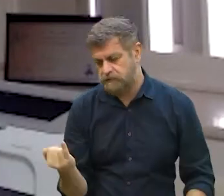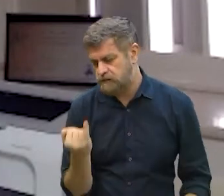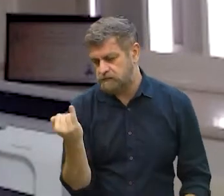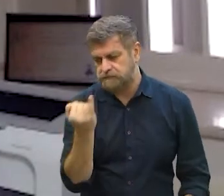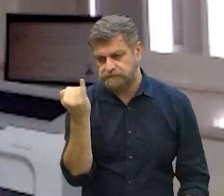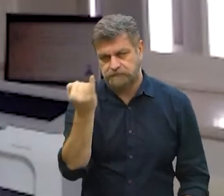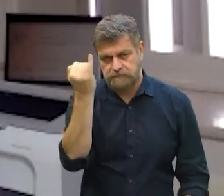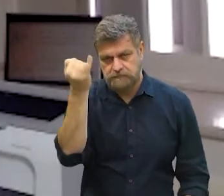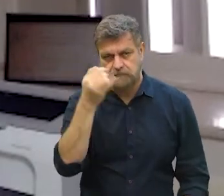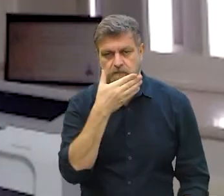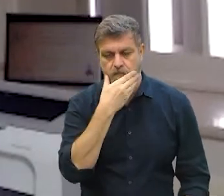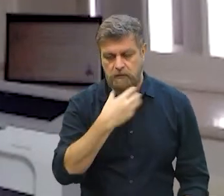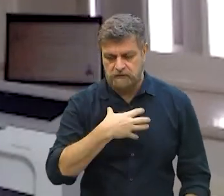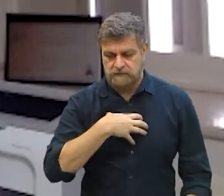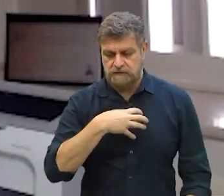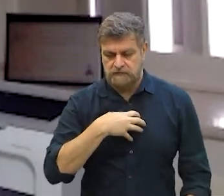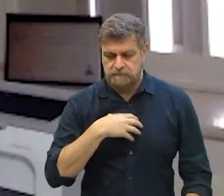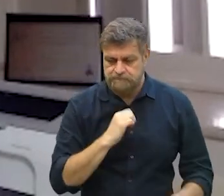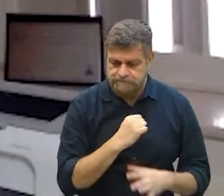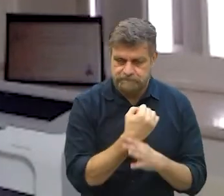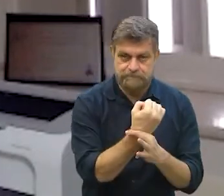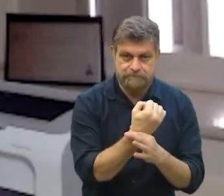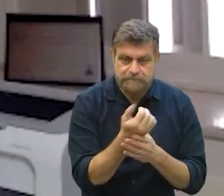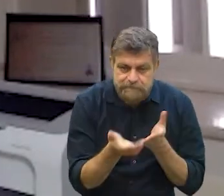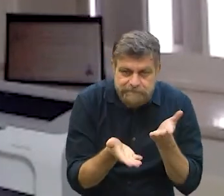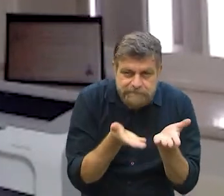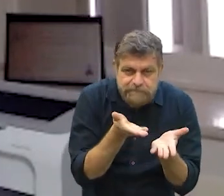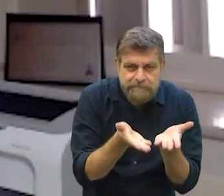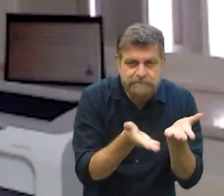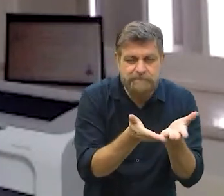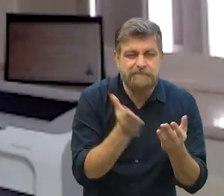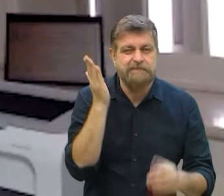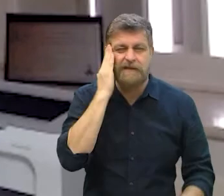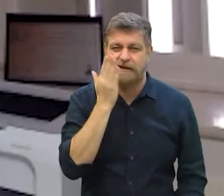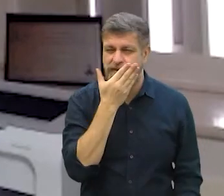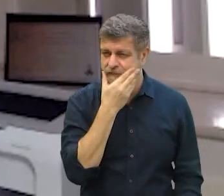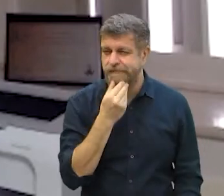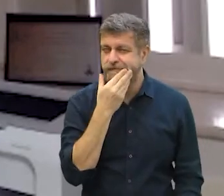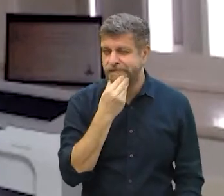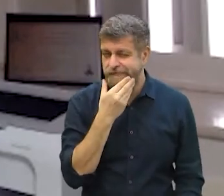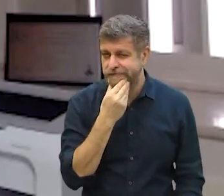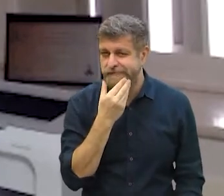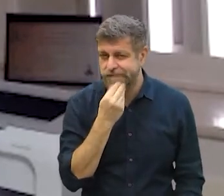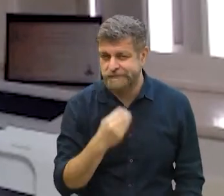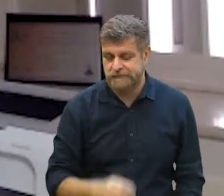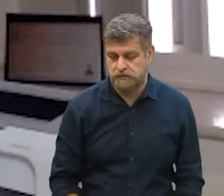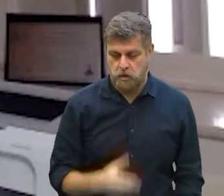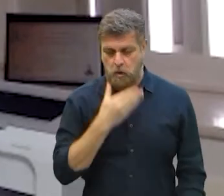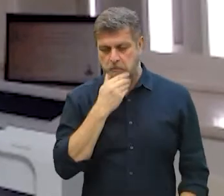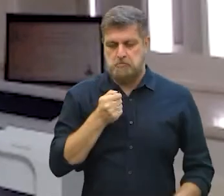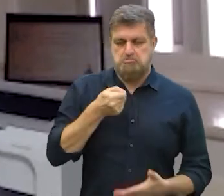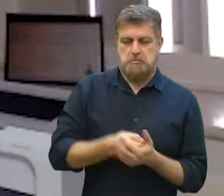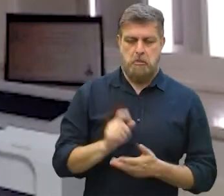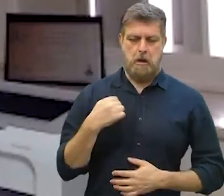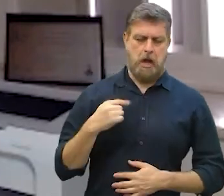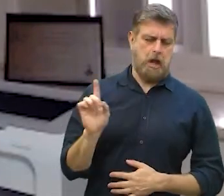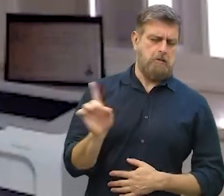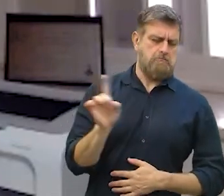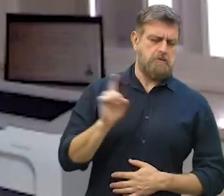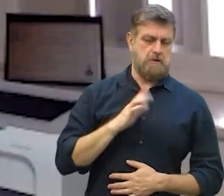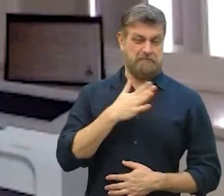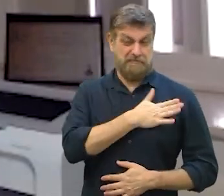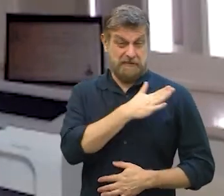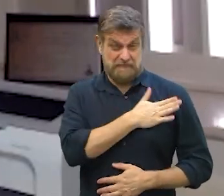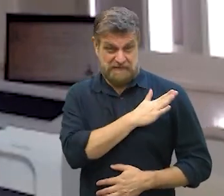Isso é muito importante para o tratamento masculino, né? Para o tratamento dos homens. A gente sabe que o homem é um pouco mais machão, tem